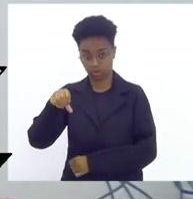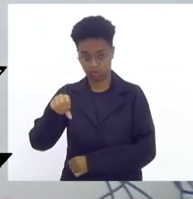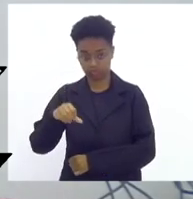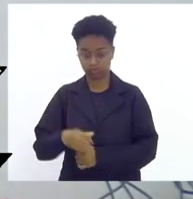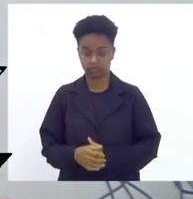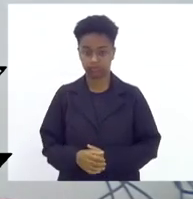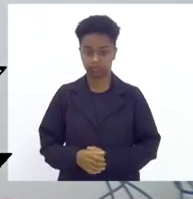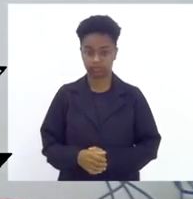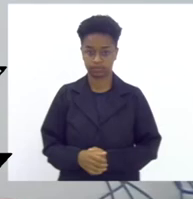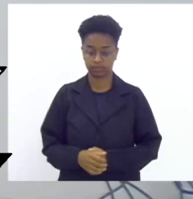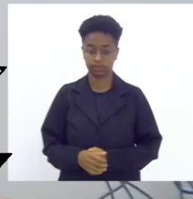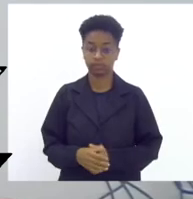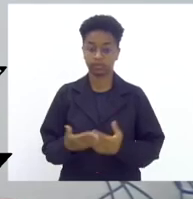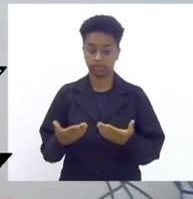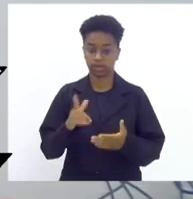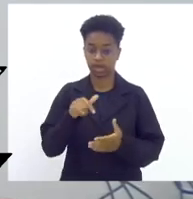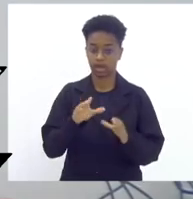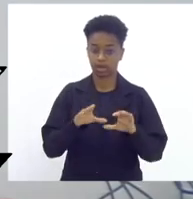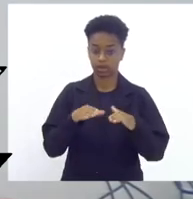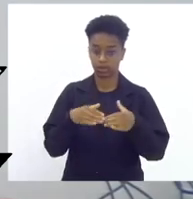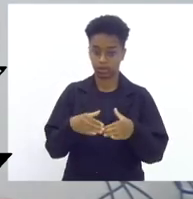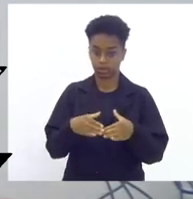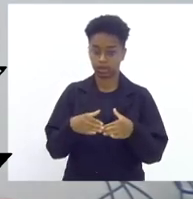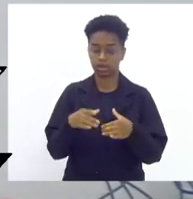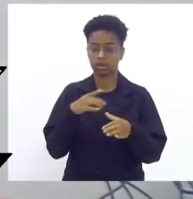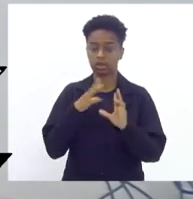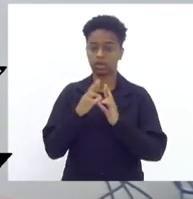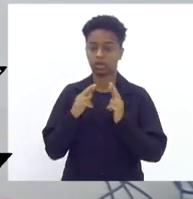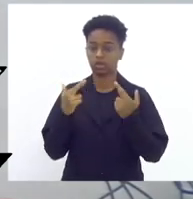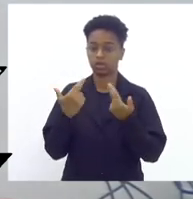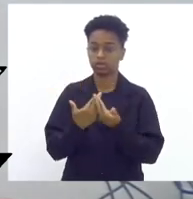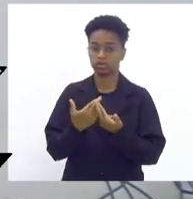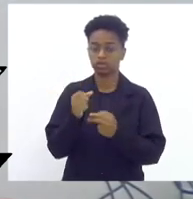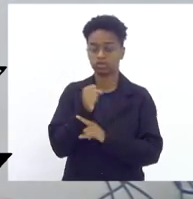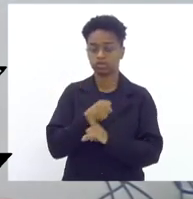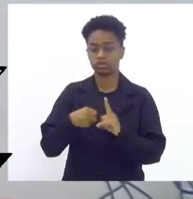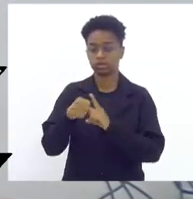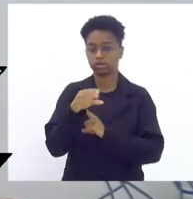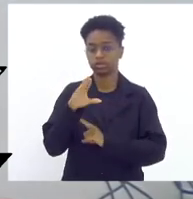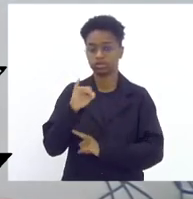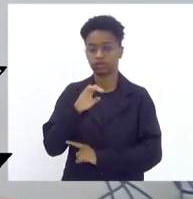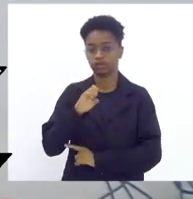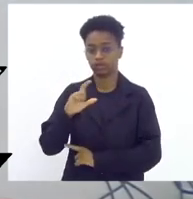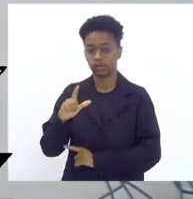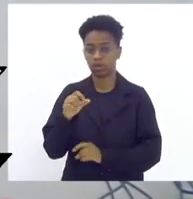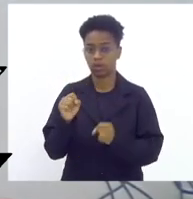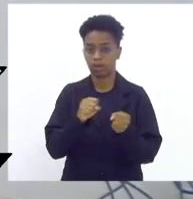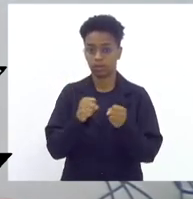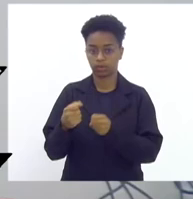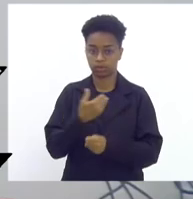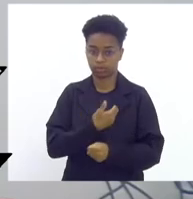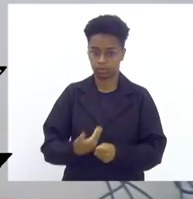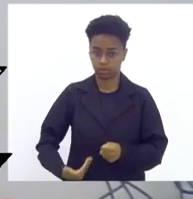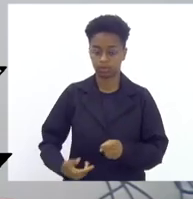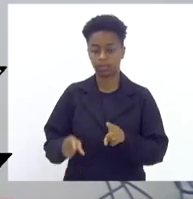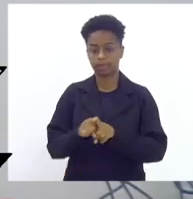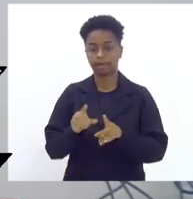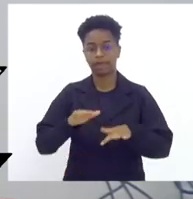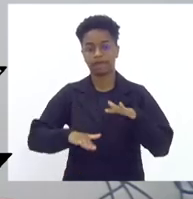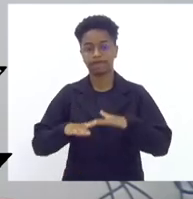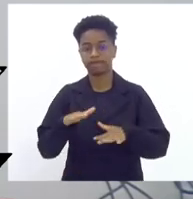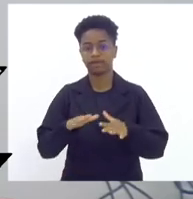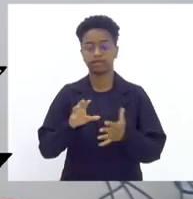e o colegiado que reunir a sociedade civil o poder público eu às vezes Agência